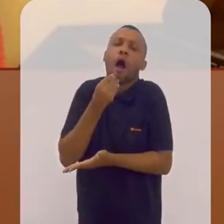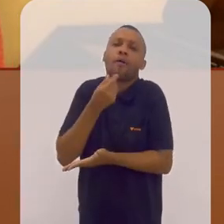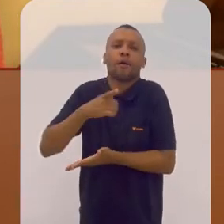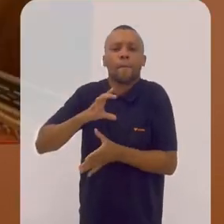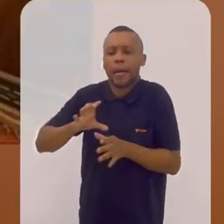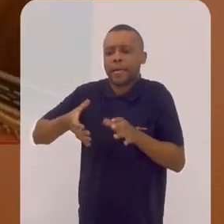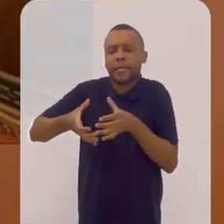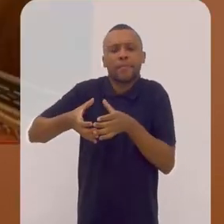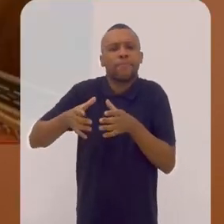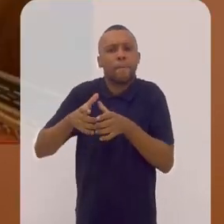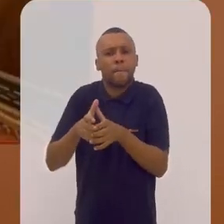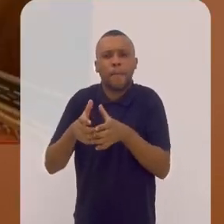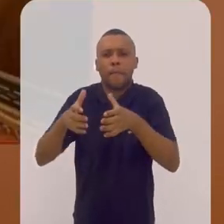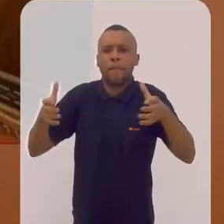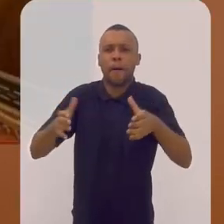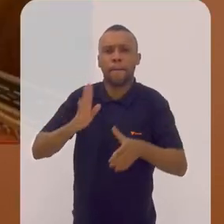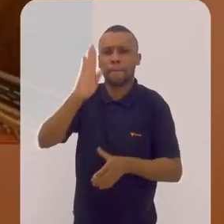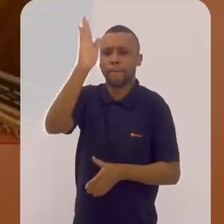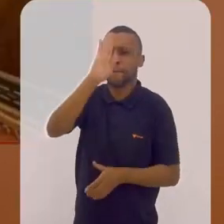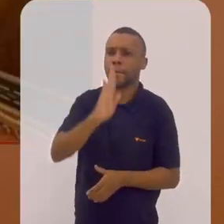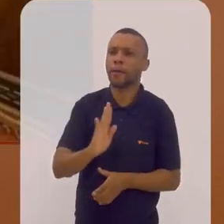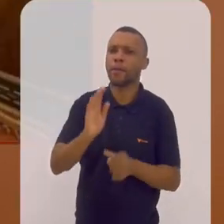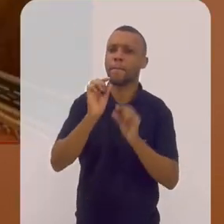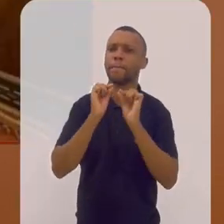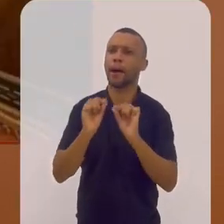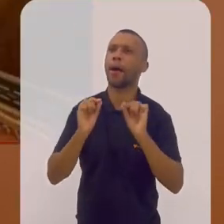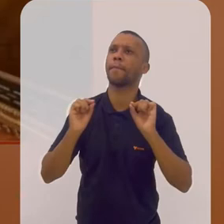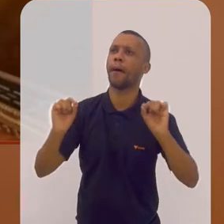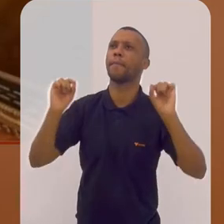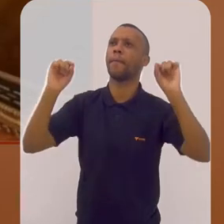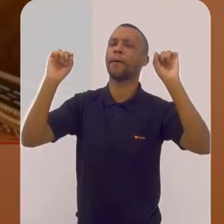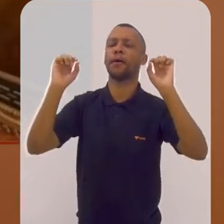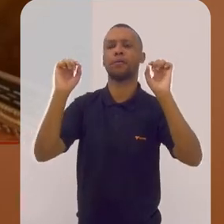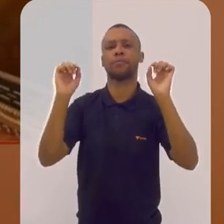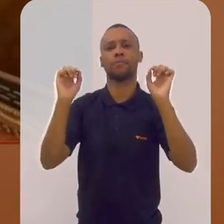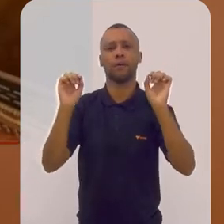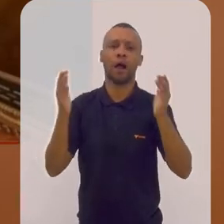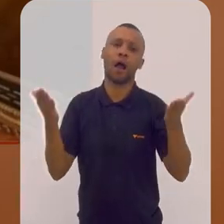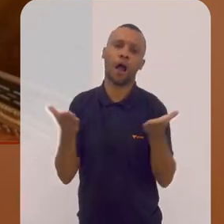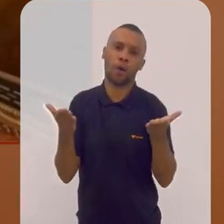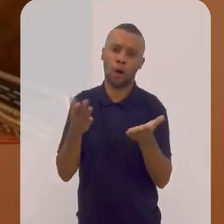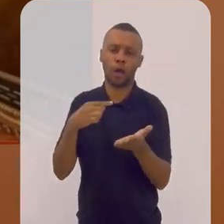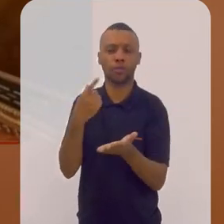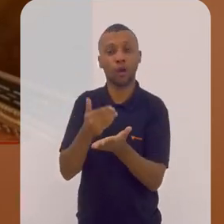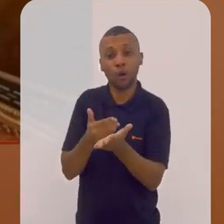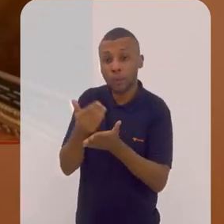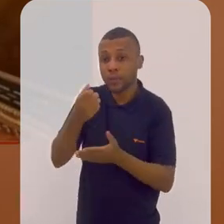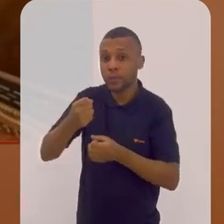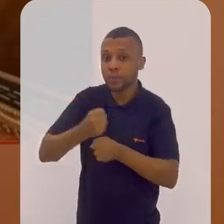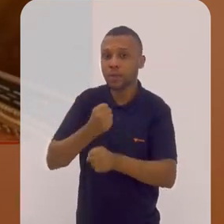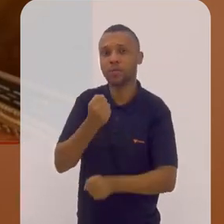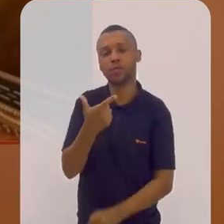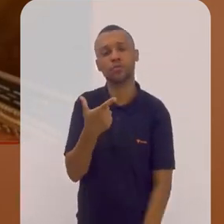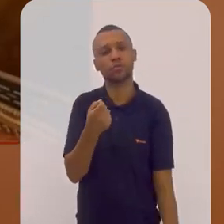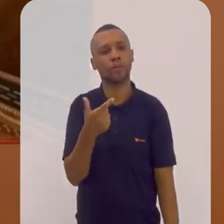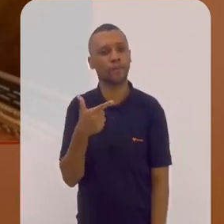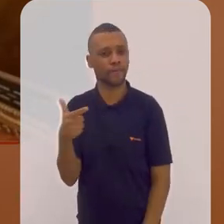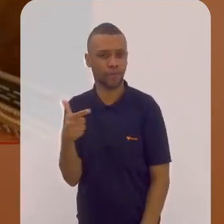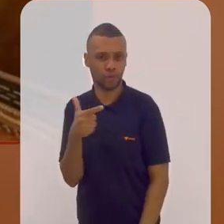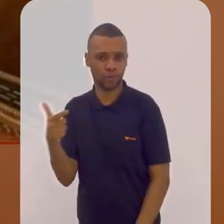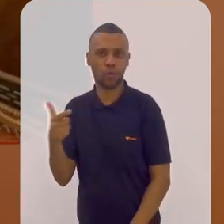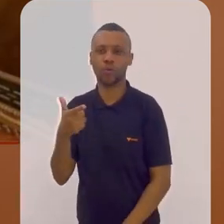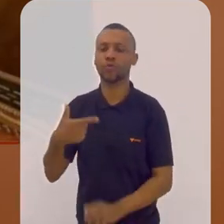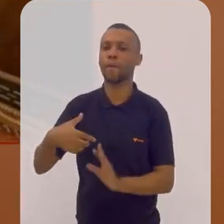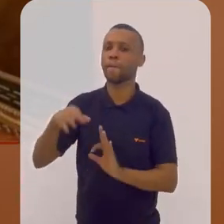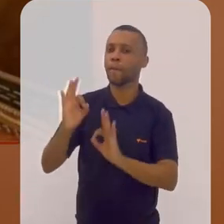é uma equipe bastante extensa, espalhada por todo o Brasil agora. Nós iniciamos agora em 2022 um